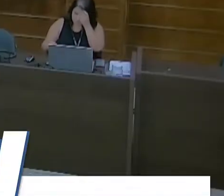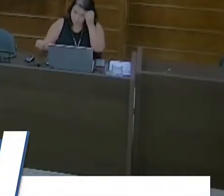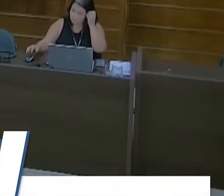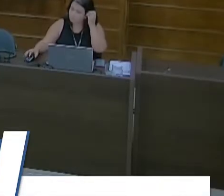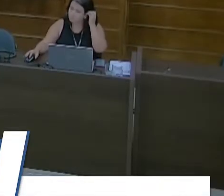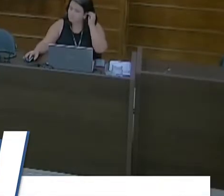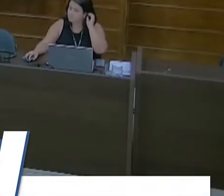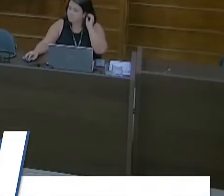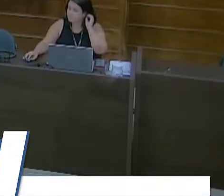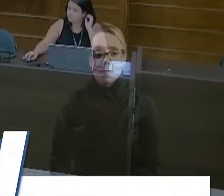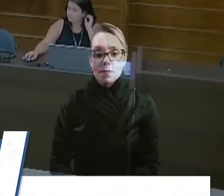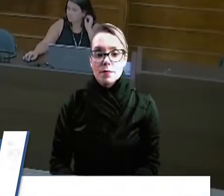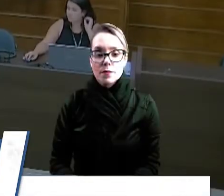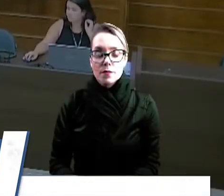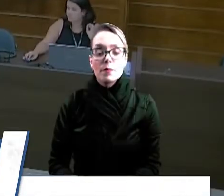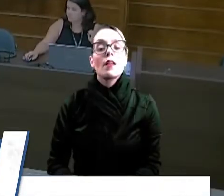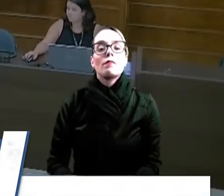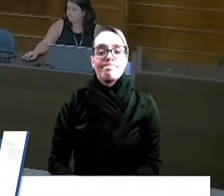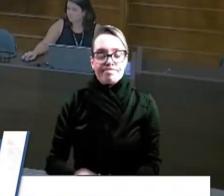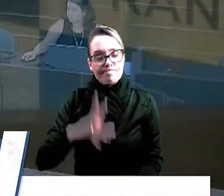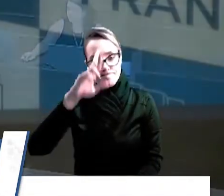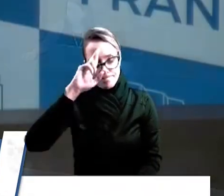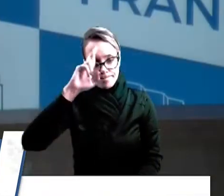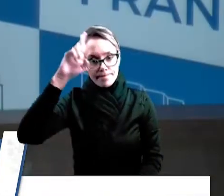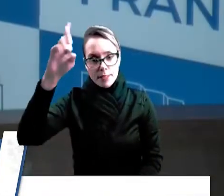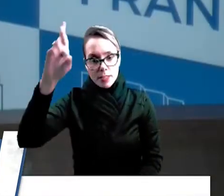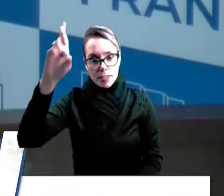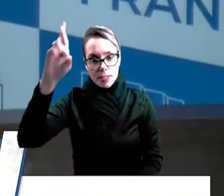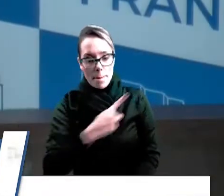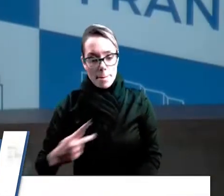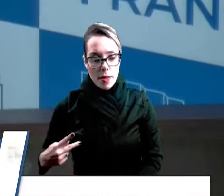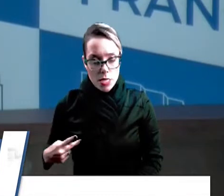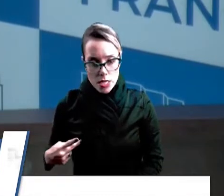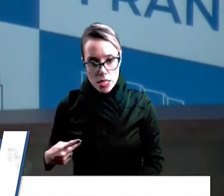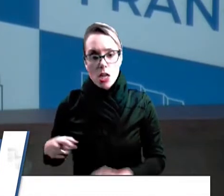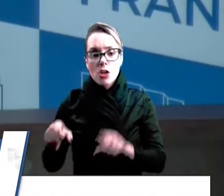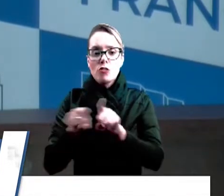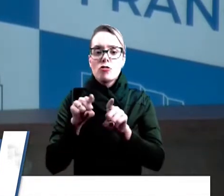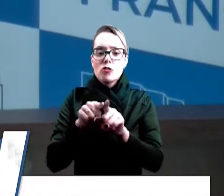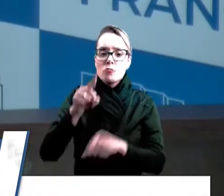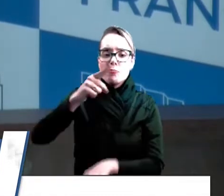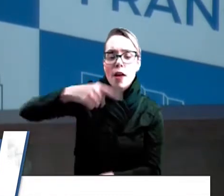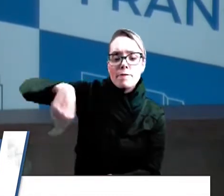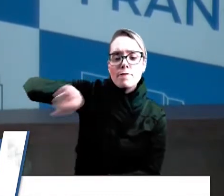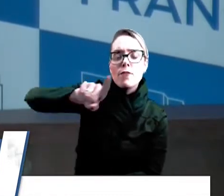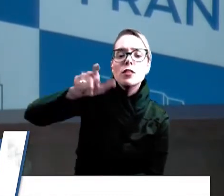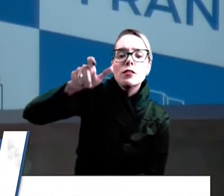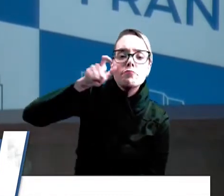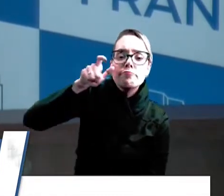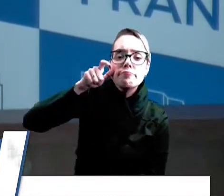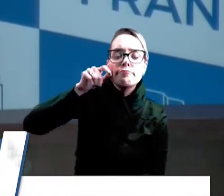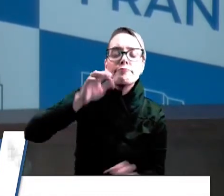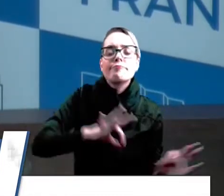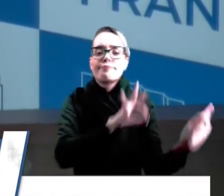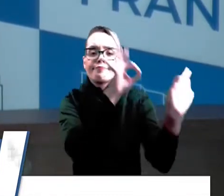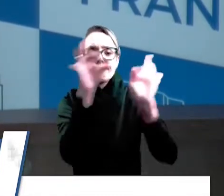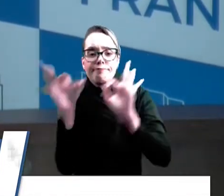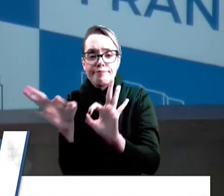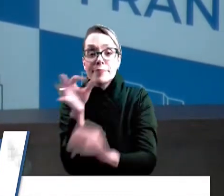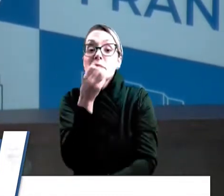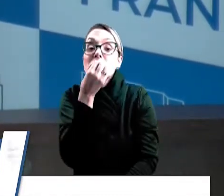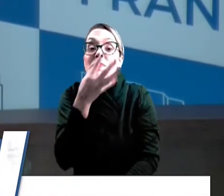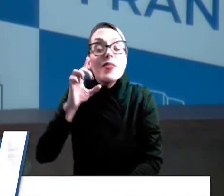Senhor presidente, nobres pares, público que nos assiste pelas redes sociais, bom dia. Senhor presidente,